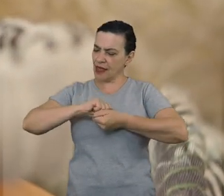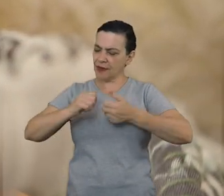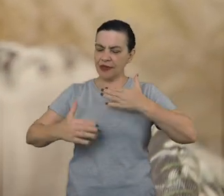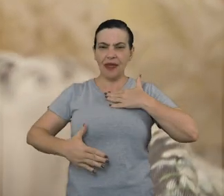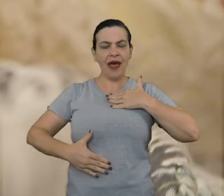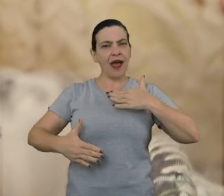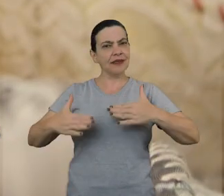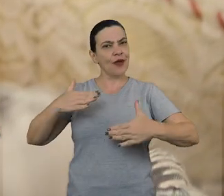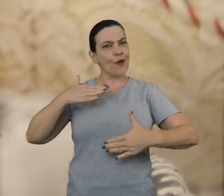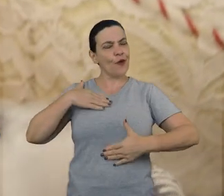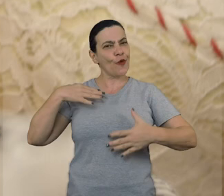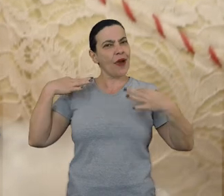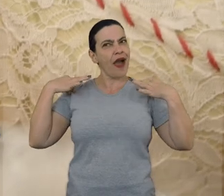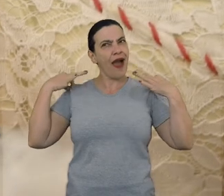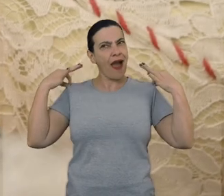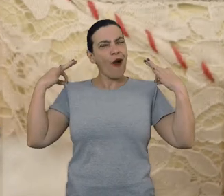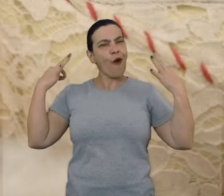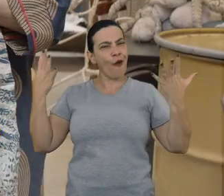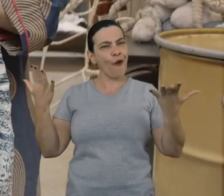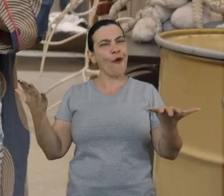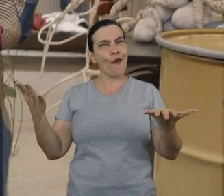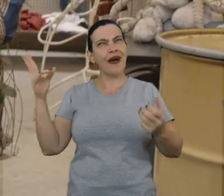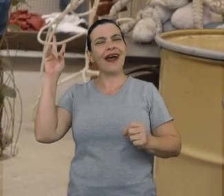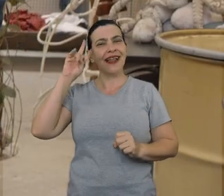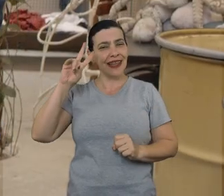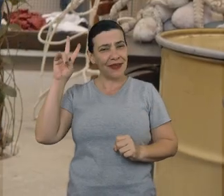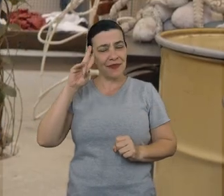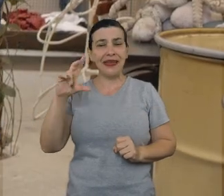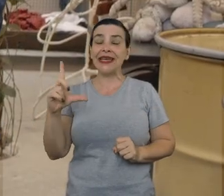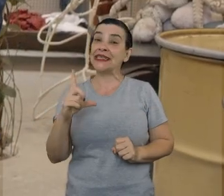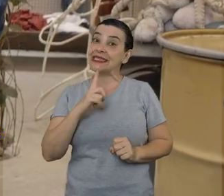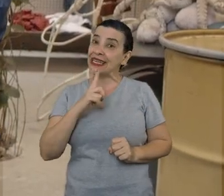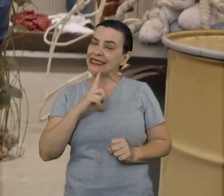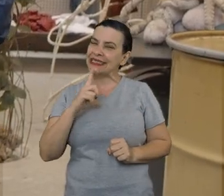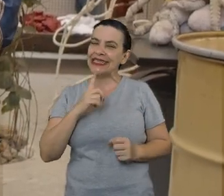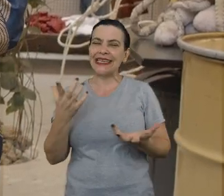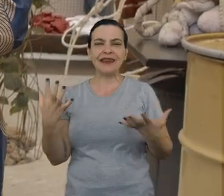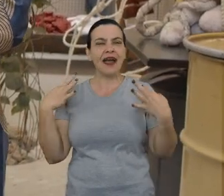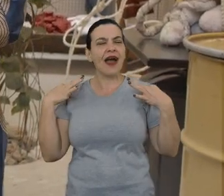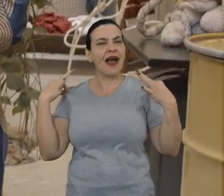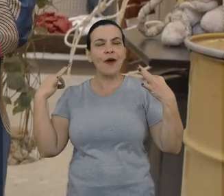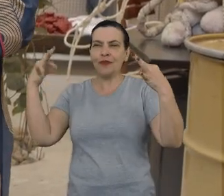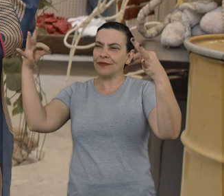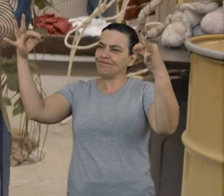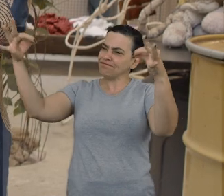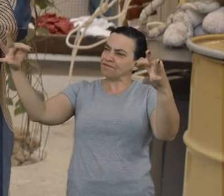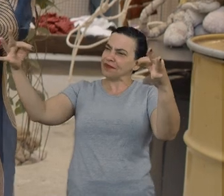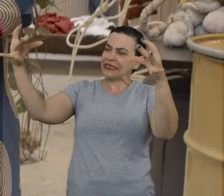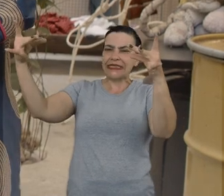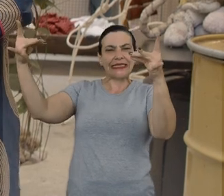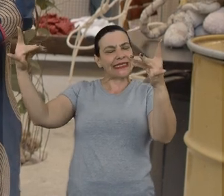corpo. Então, eu apropriei desses detalhes que a roupa já trazem também. Quando vem